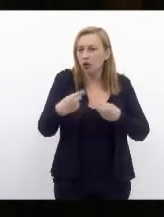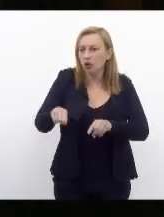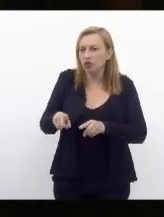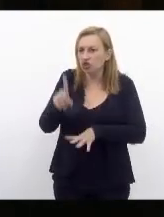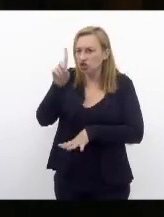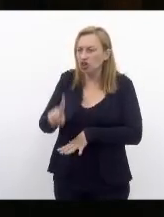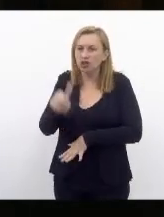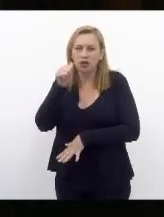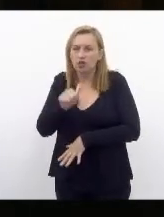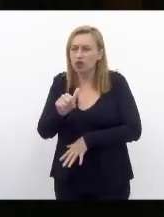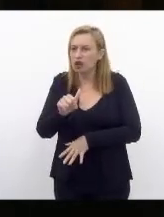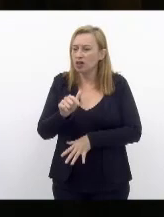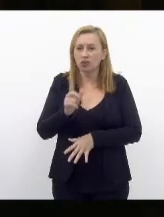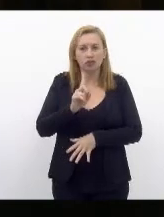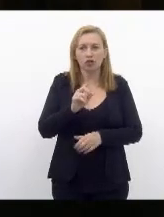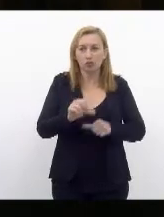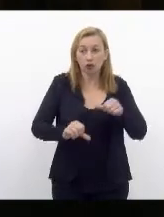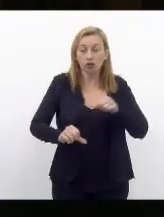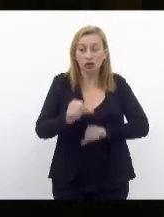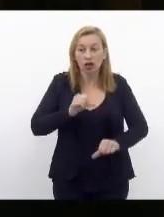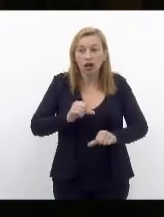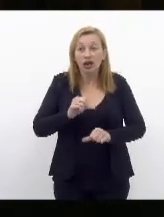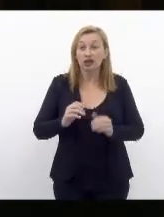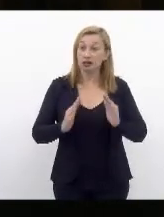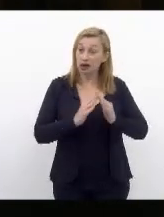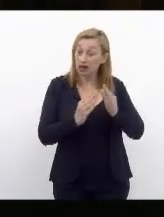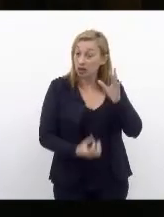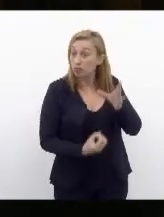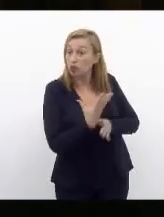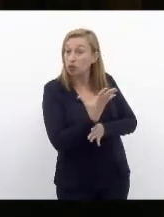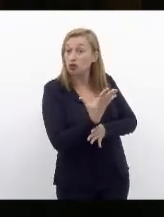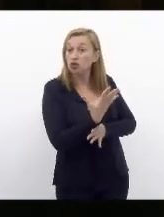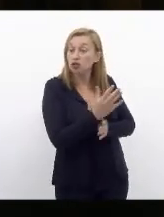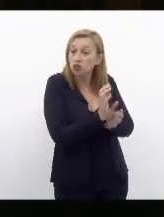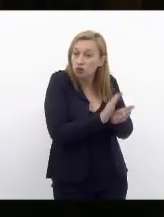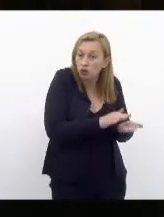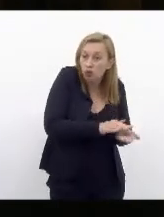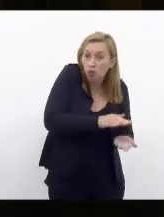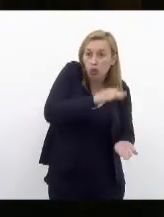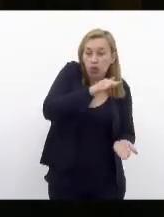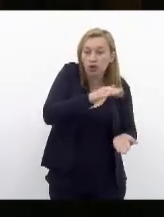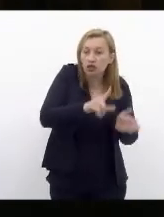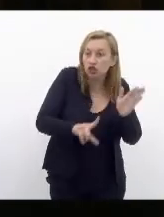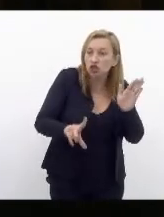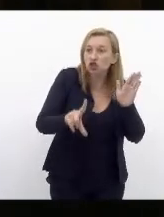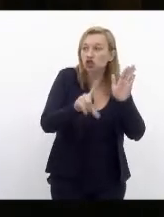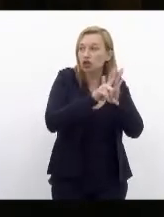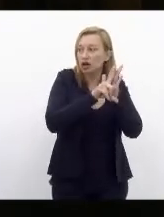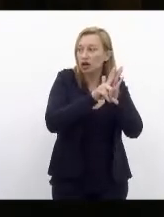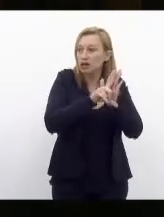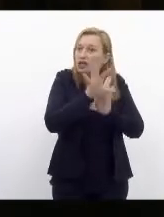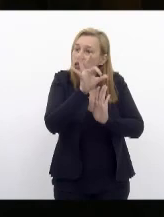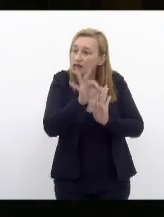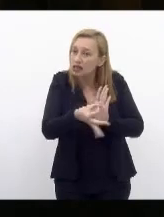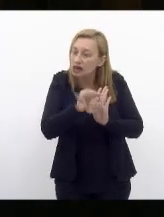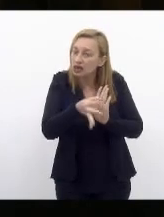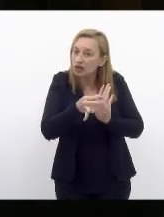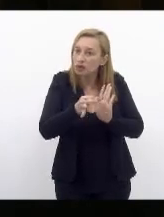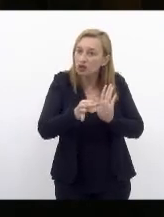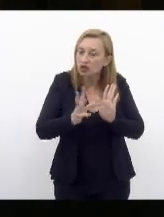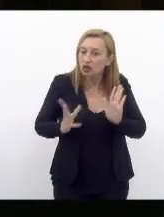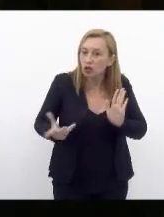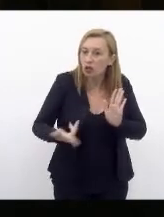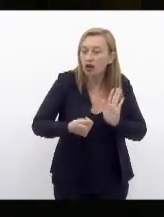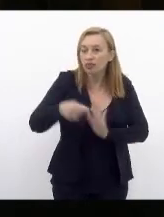muito pelo contrário. Essa casa tem produzido um volume bastante elevado de leis afirmativas garantindo